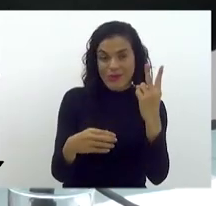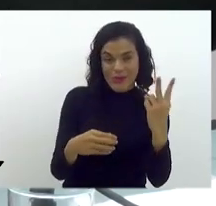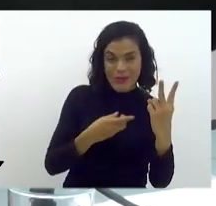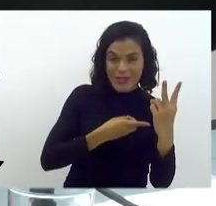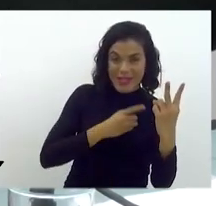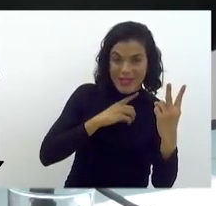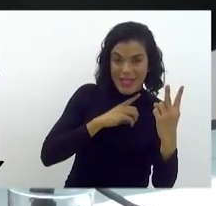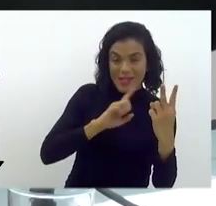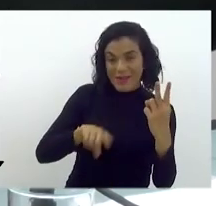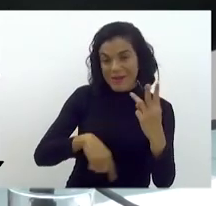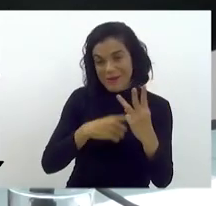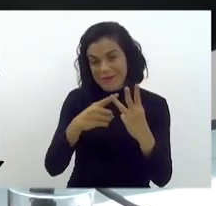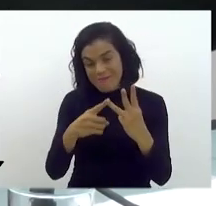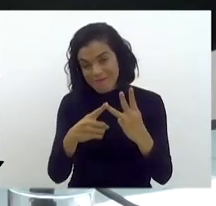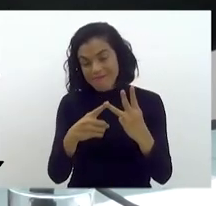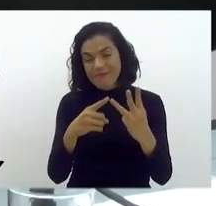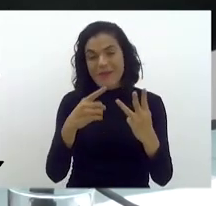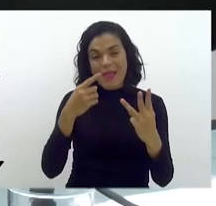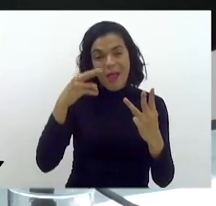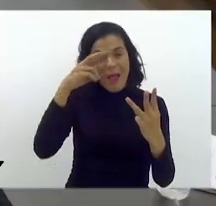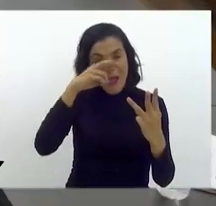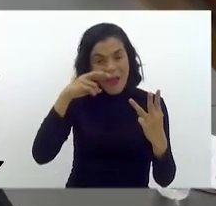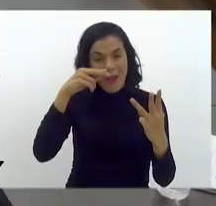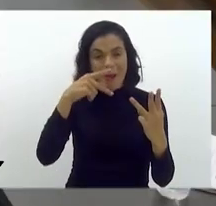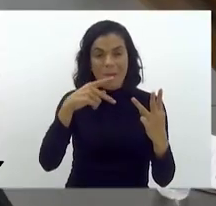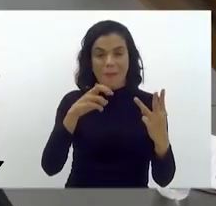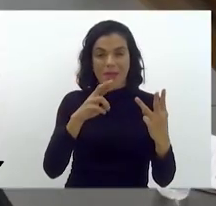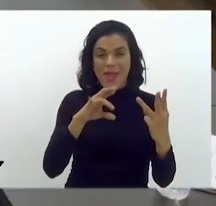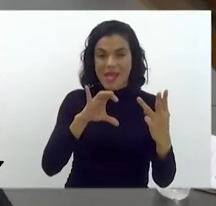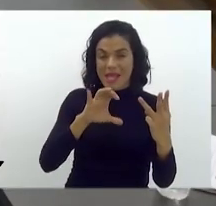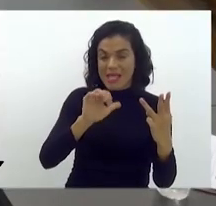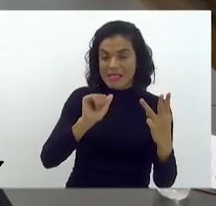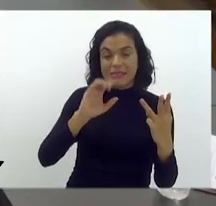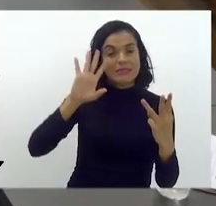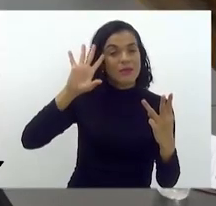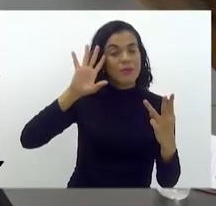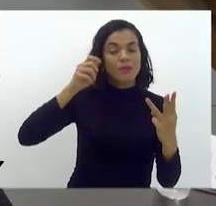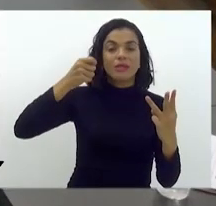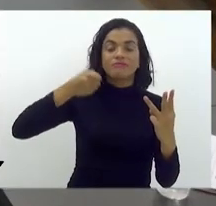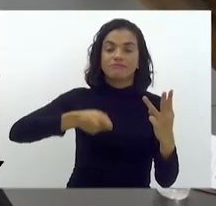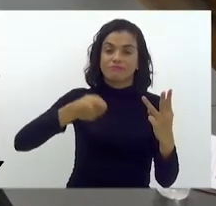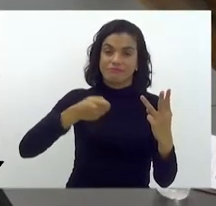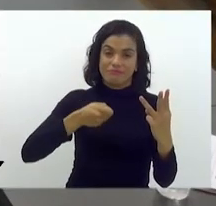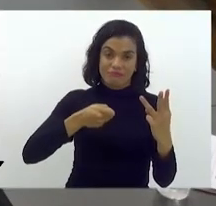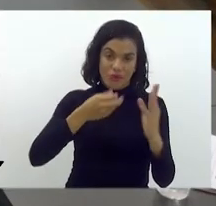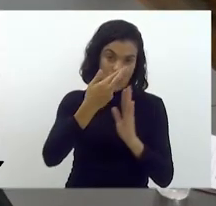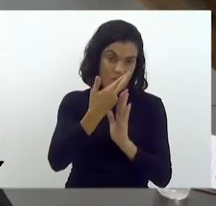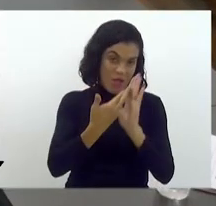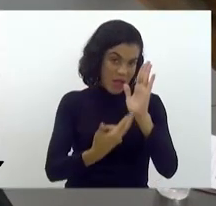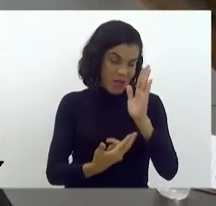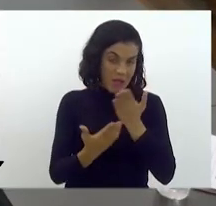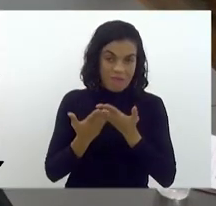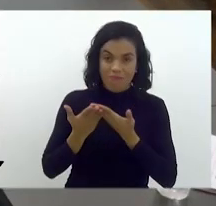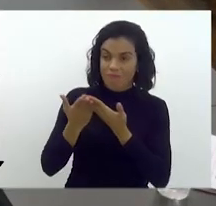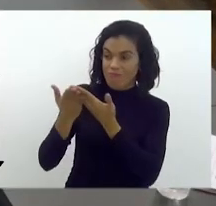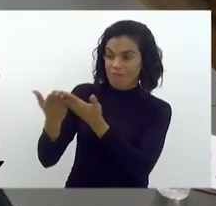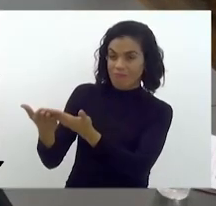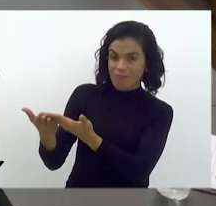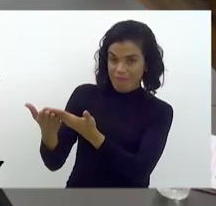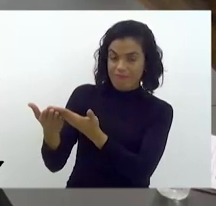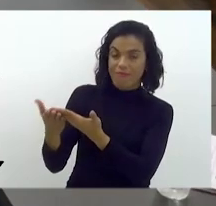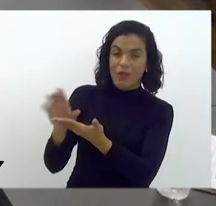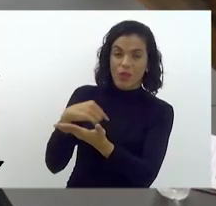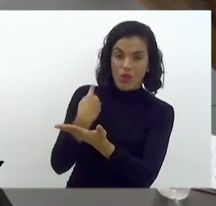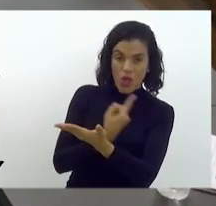Delegados e com a perícia pensar se assim for uma decisão do relatório que será submetido inicialmente